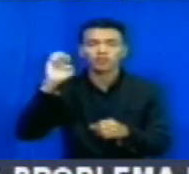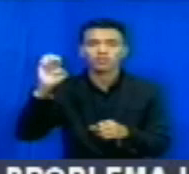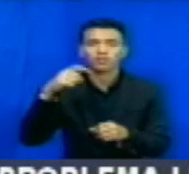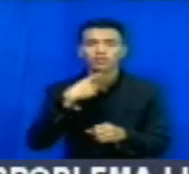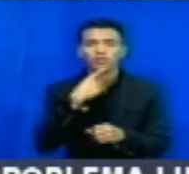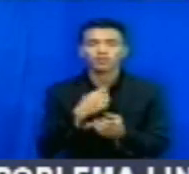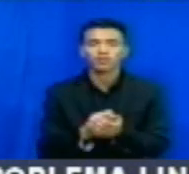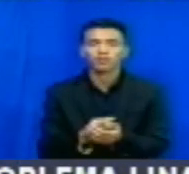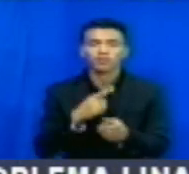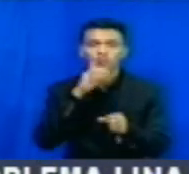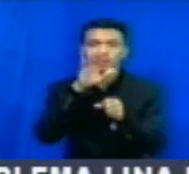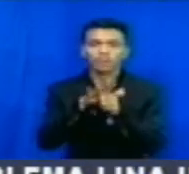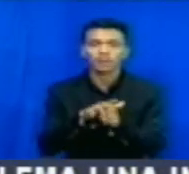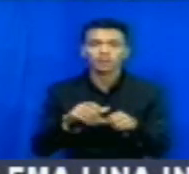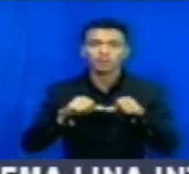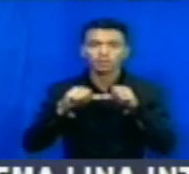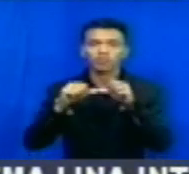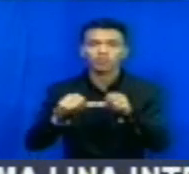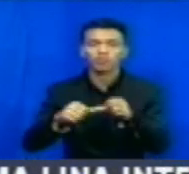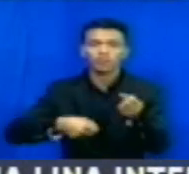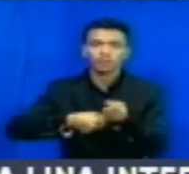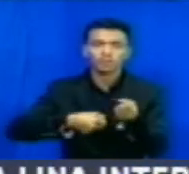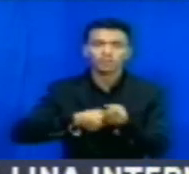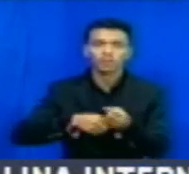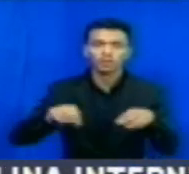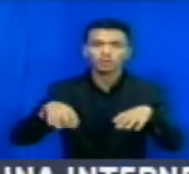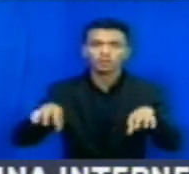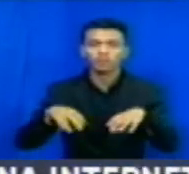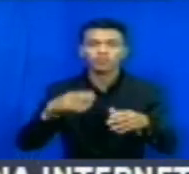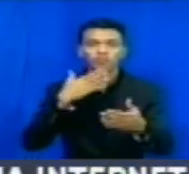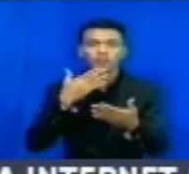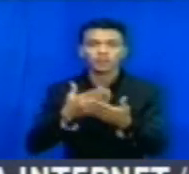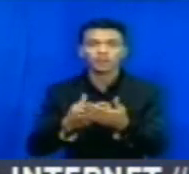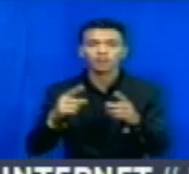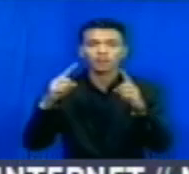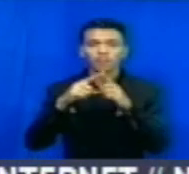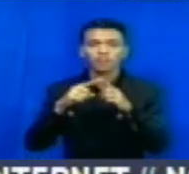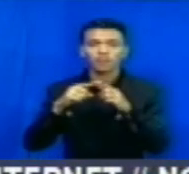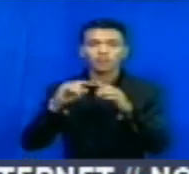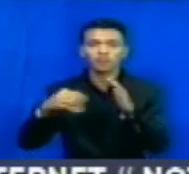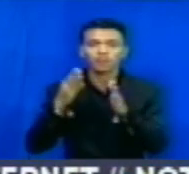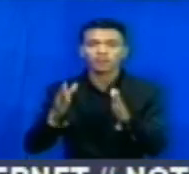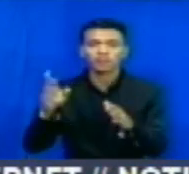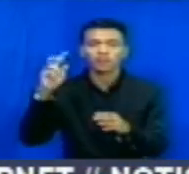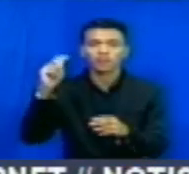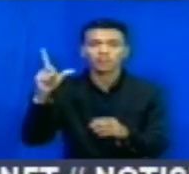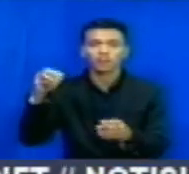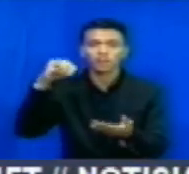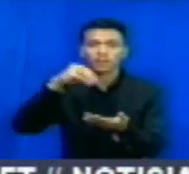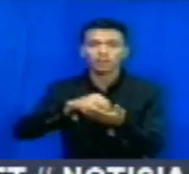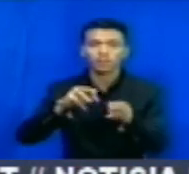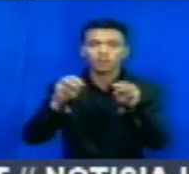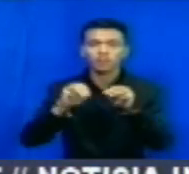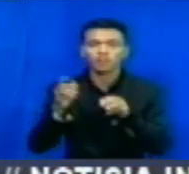Taraleu, mos compromete se esforço hori facilita condição de serviço nebe adequado ba funcionário RTTLP nebe destaca e